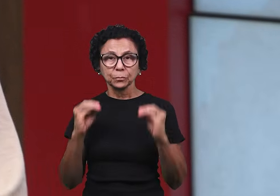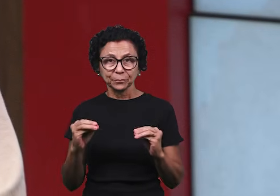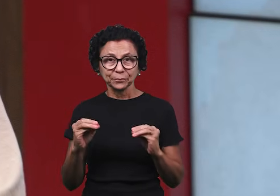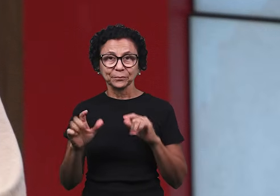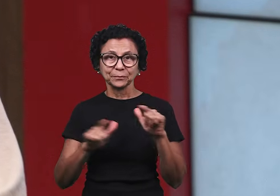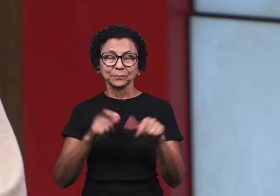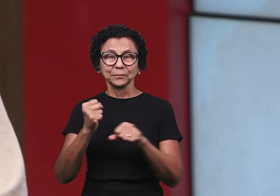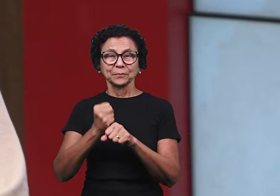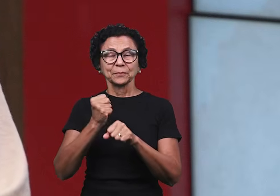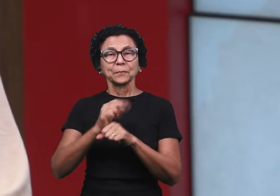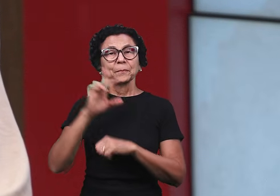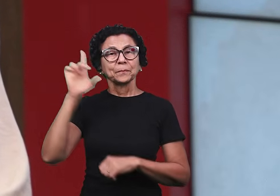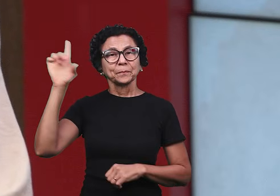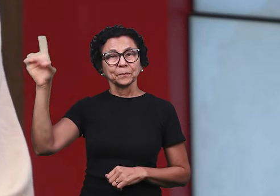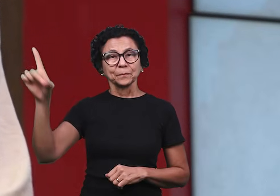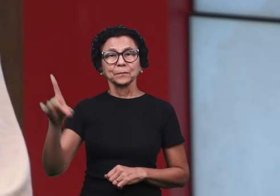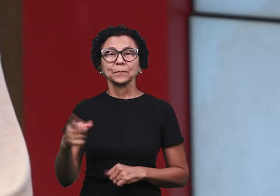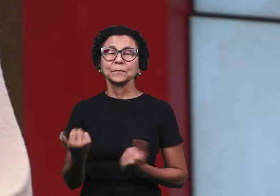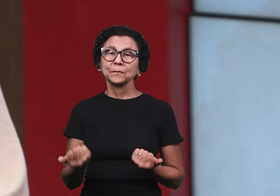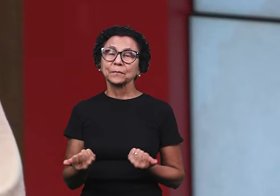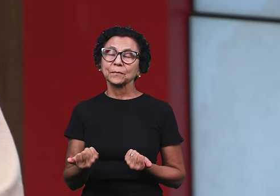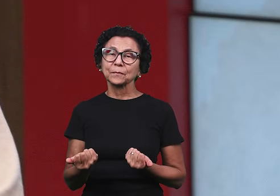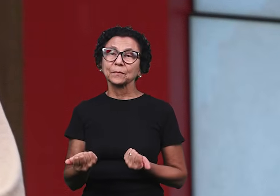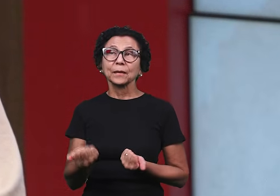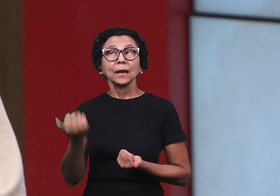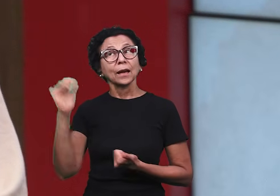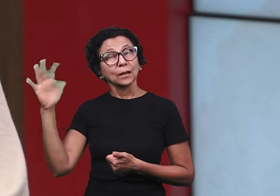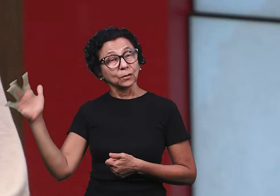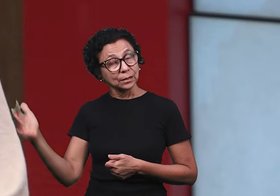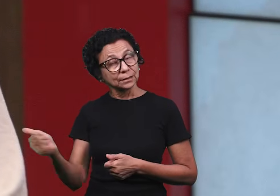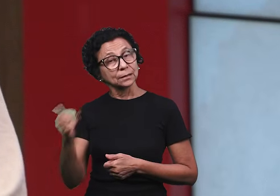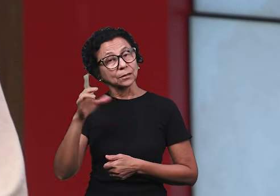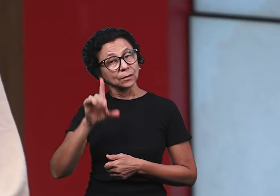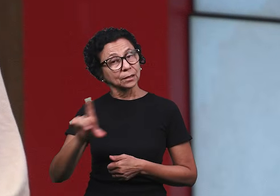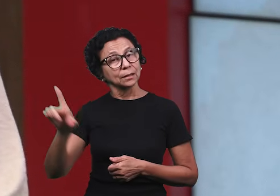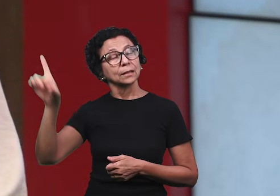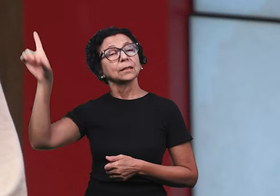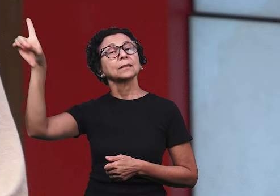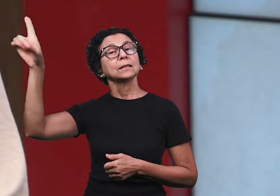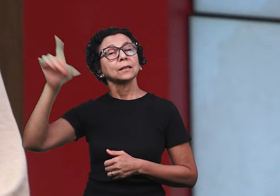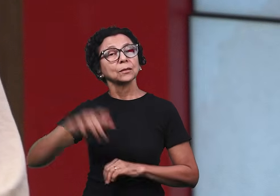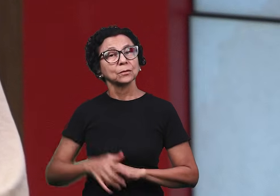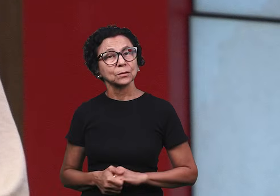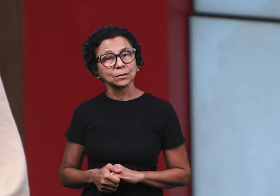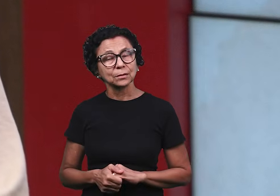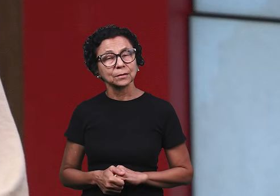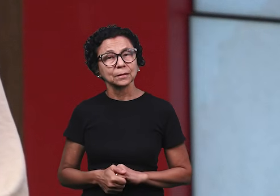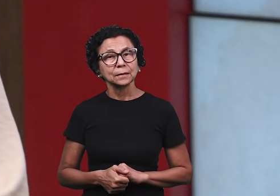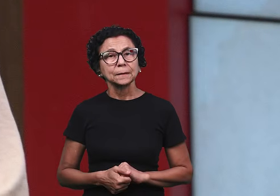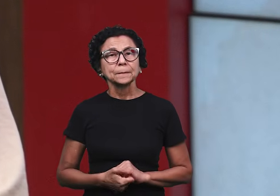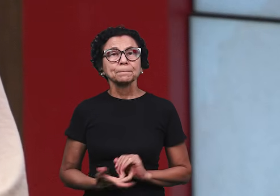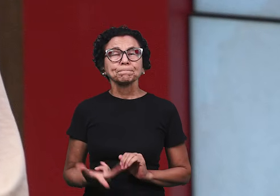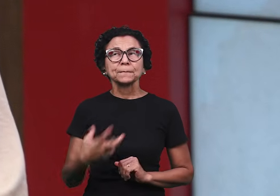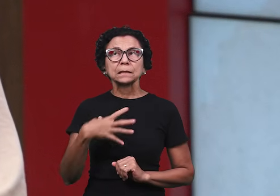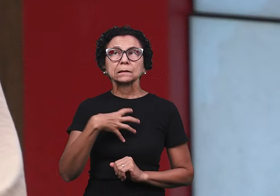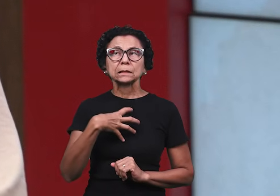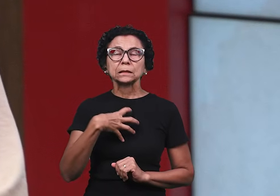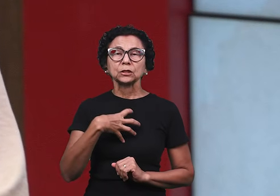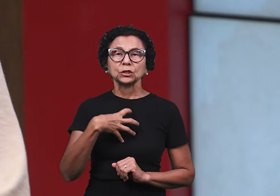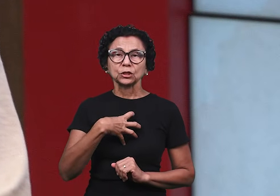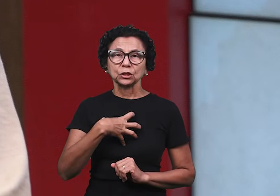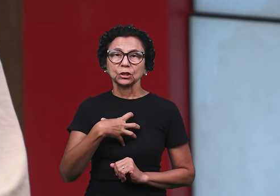nosso trabalho que nós fazemos na obra de Deus é adoração. É louvor a Deus. Então, a adoração,